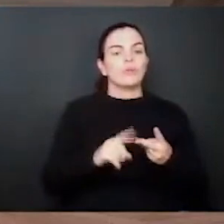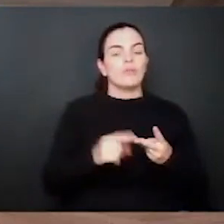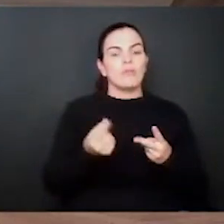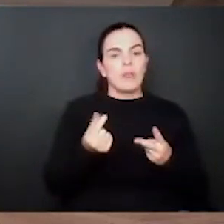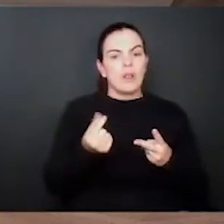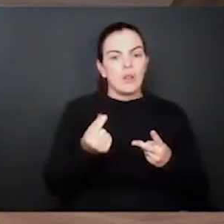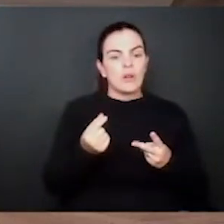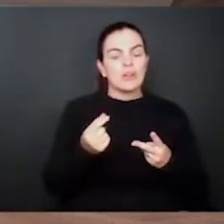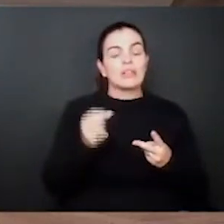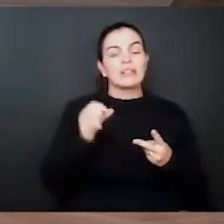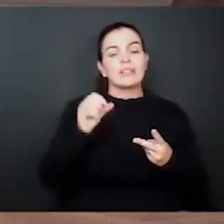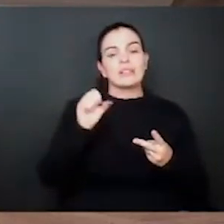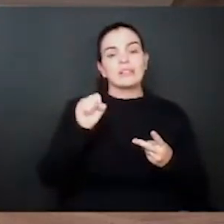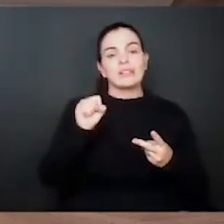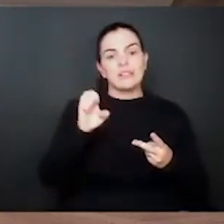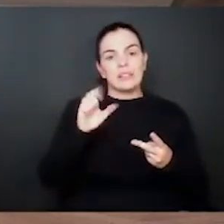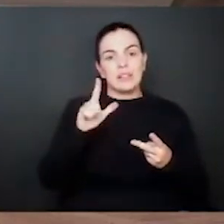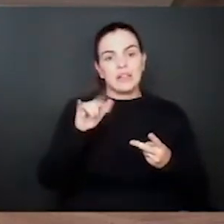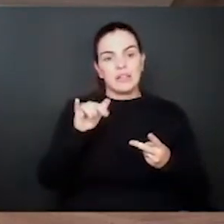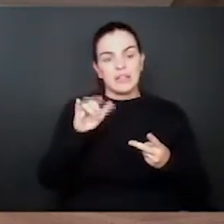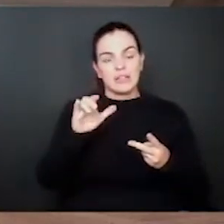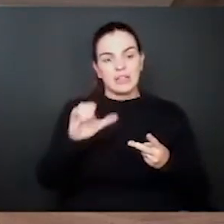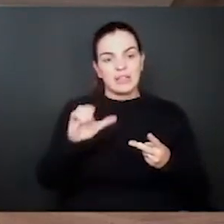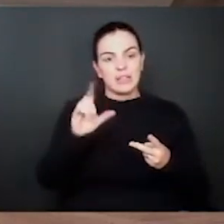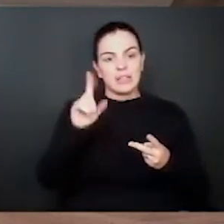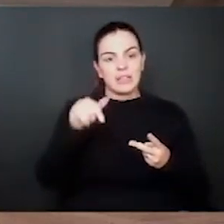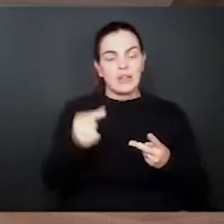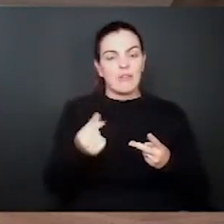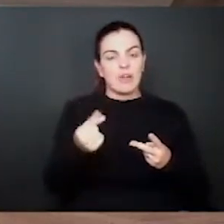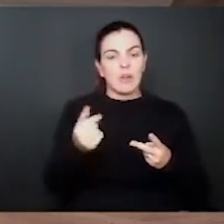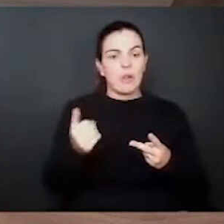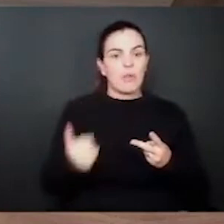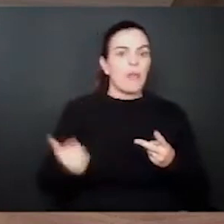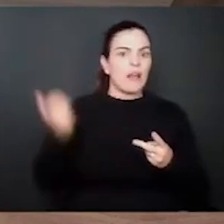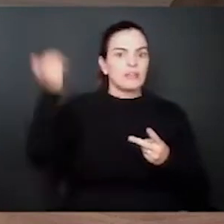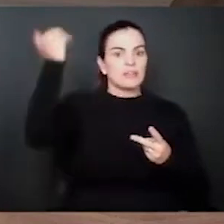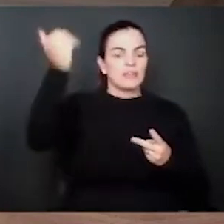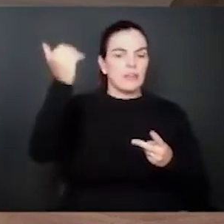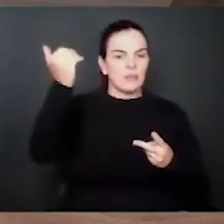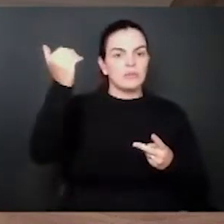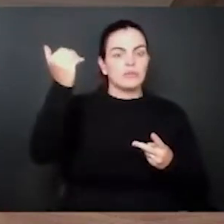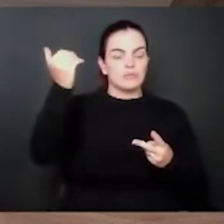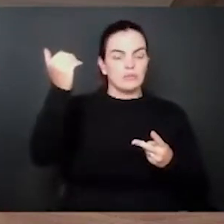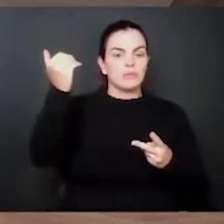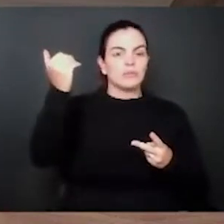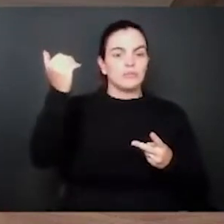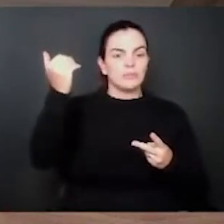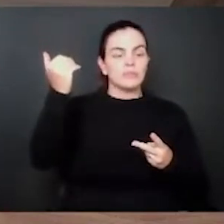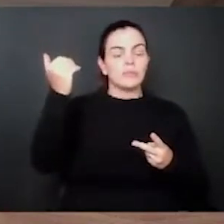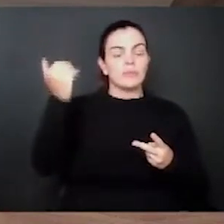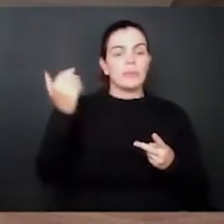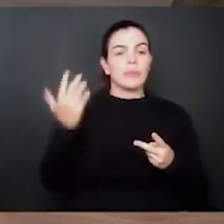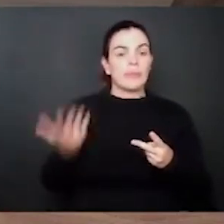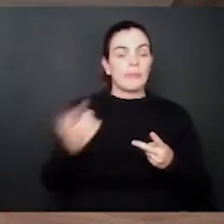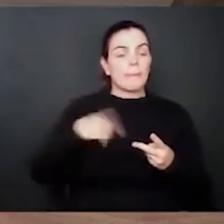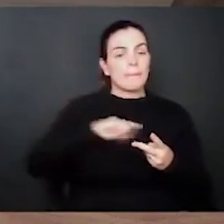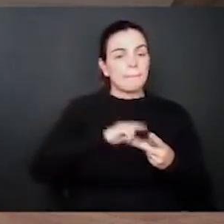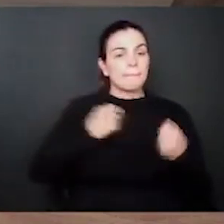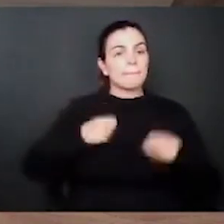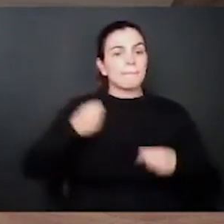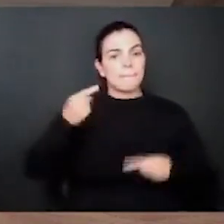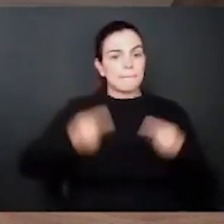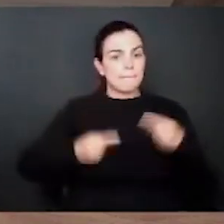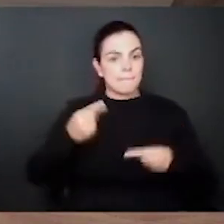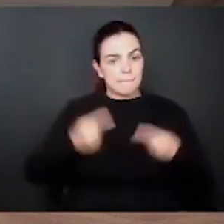e grande parte do nosso orçamento vai para pagamento de juros de dívida. Então, nós temos que debater aqui para